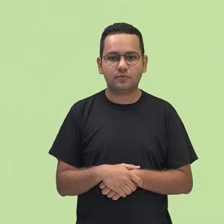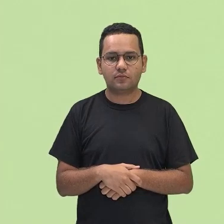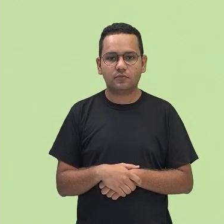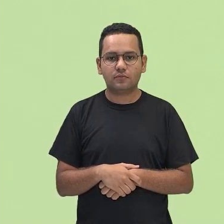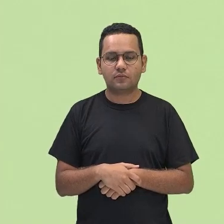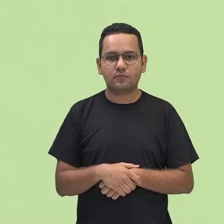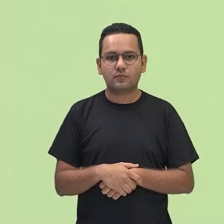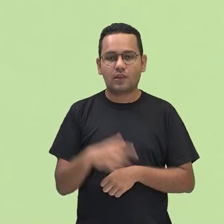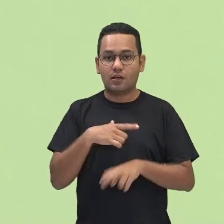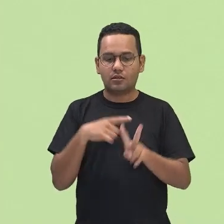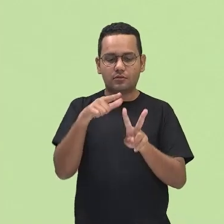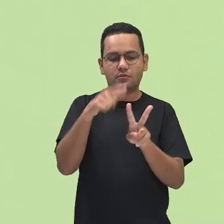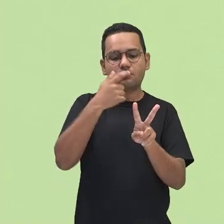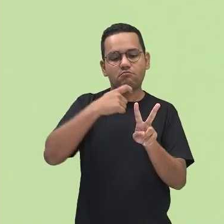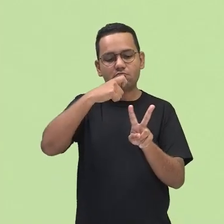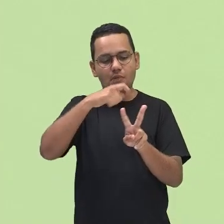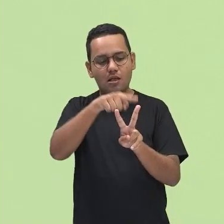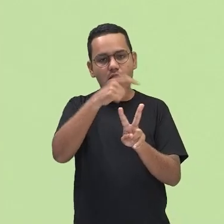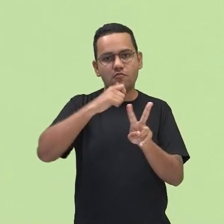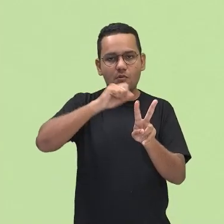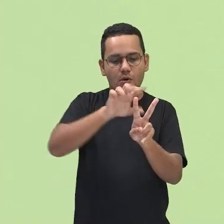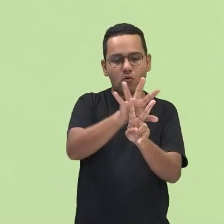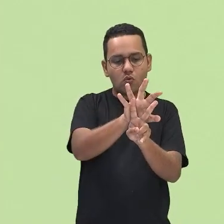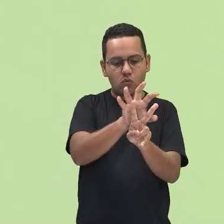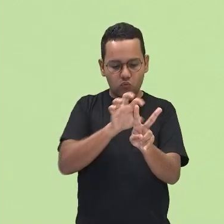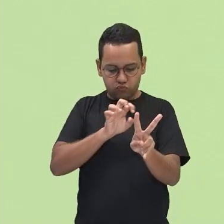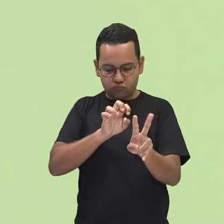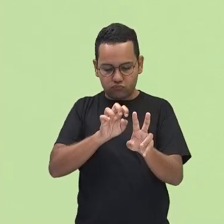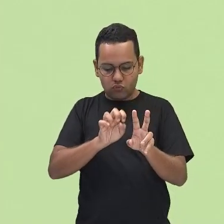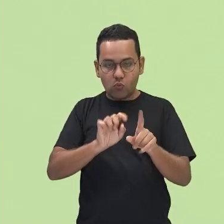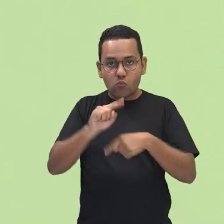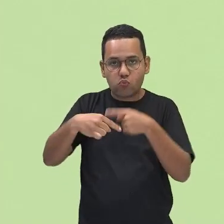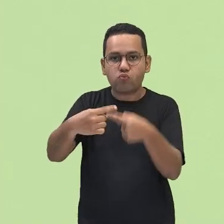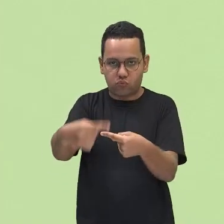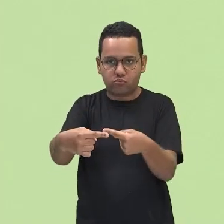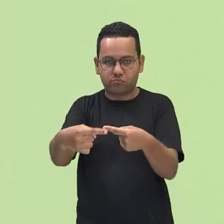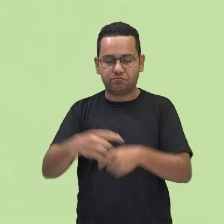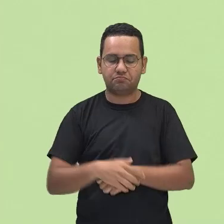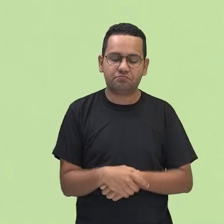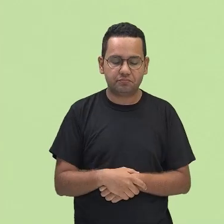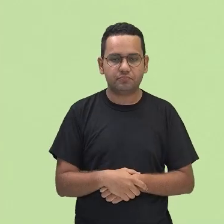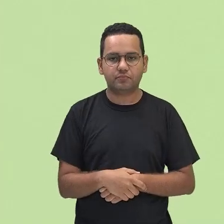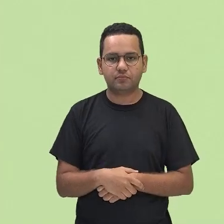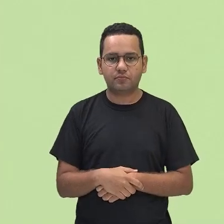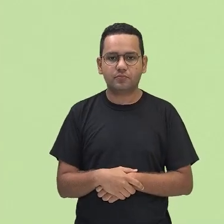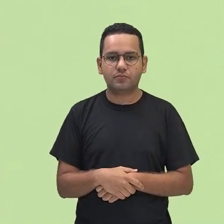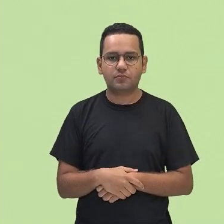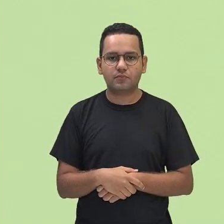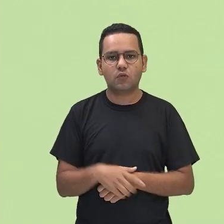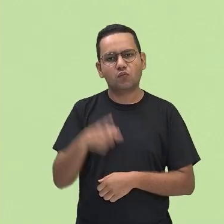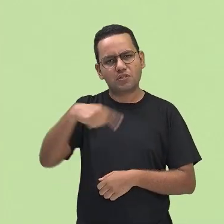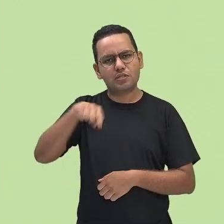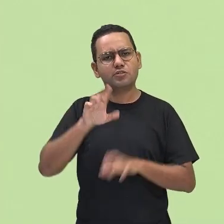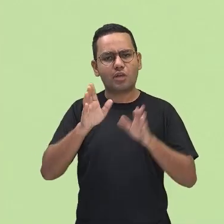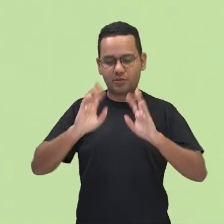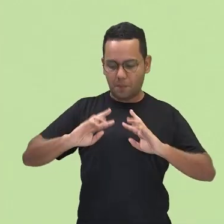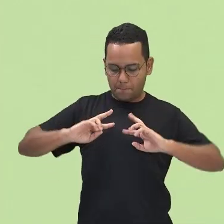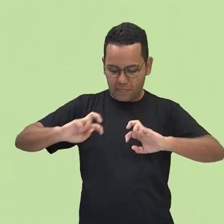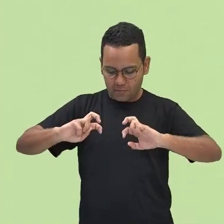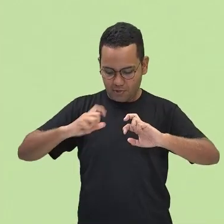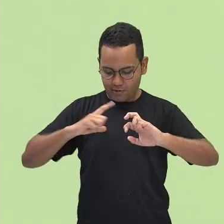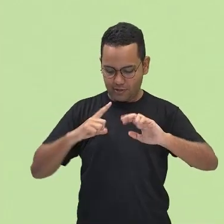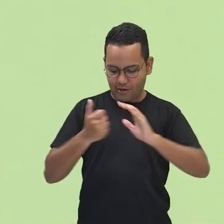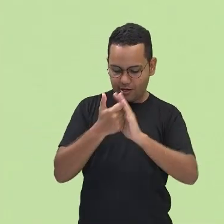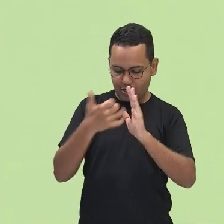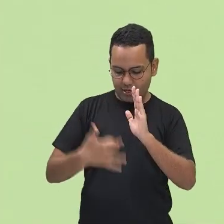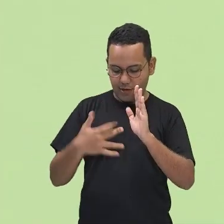dos nossos pais, dos nossos genitores. E você já deve ter observado aí que em você mesmo existem características que vêm